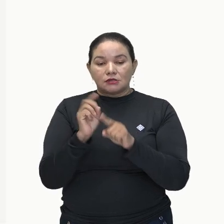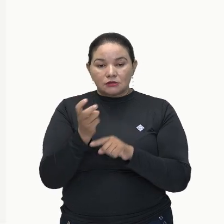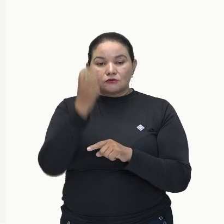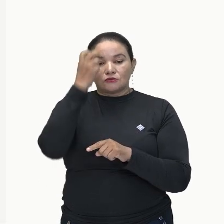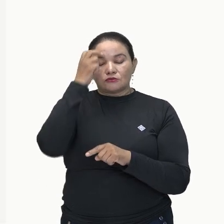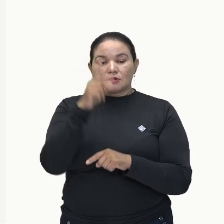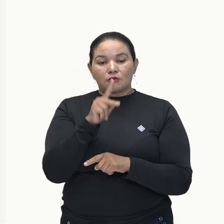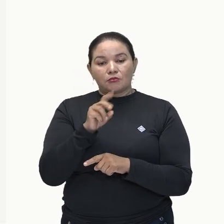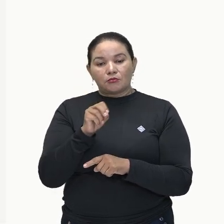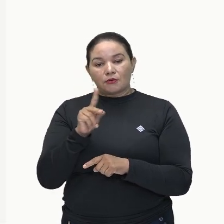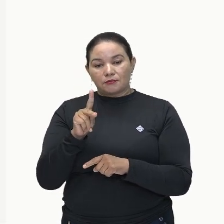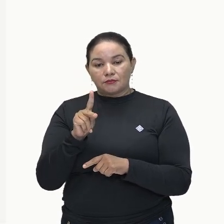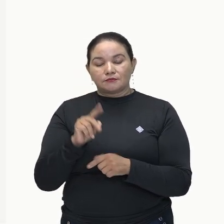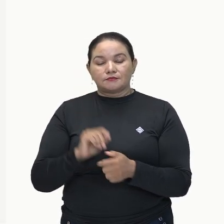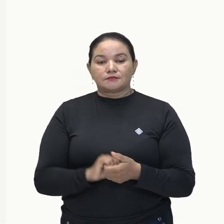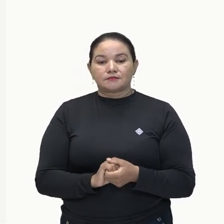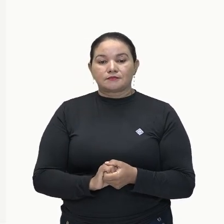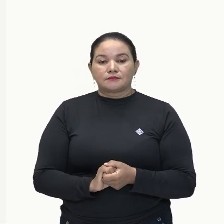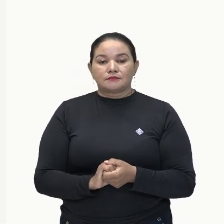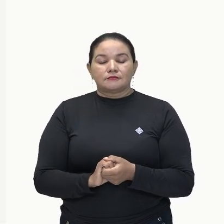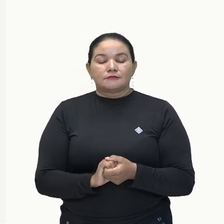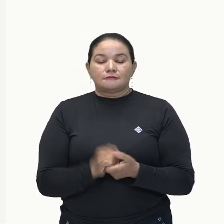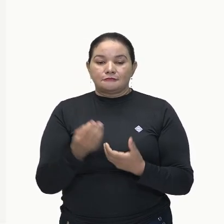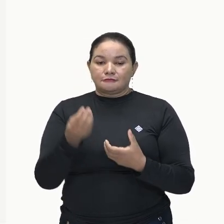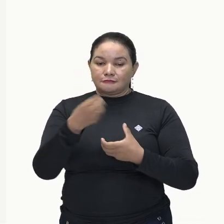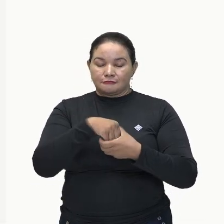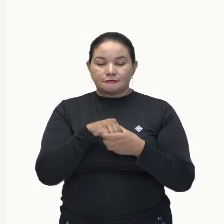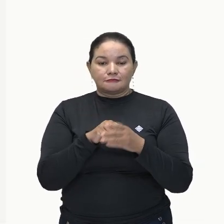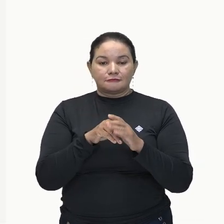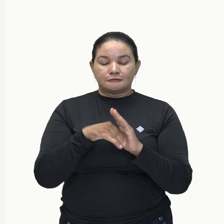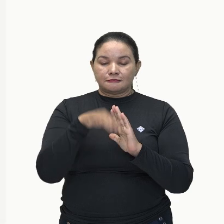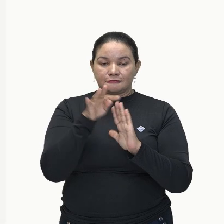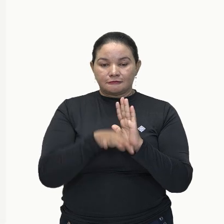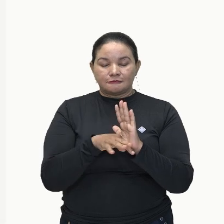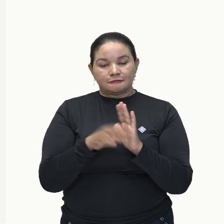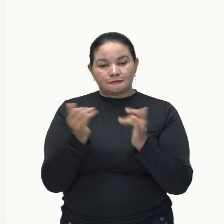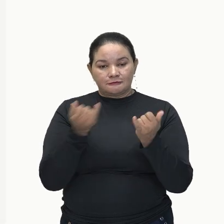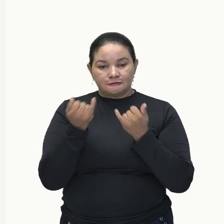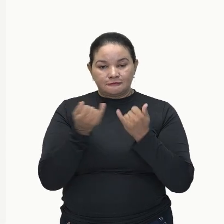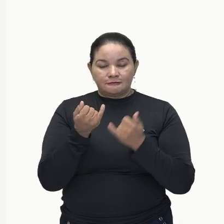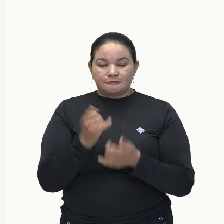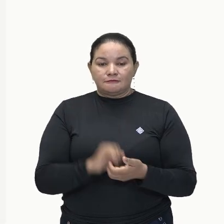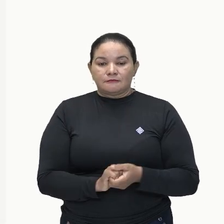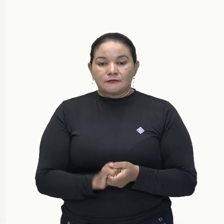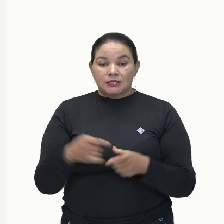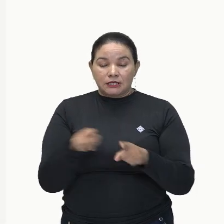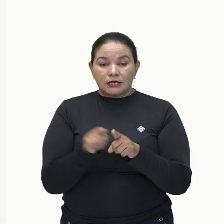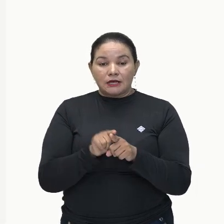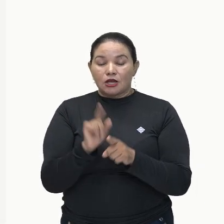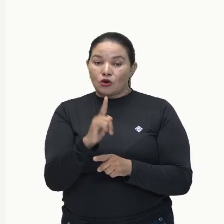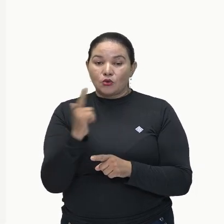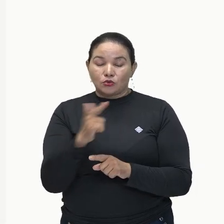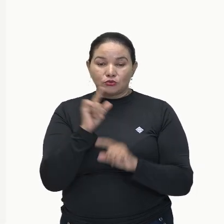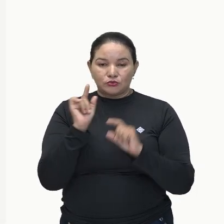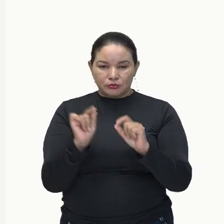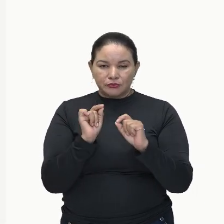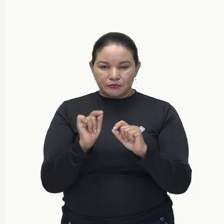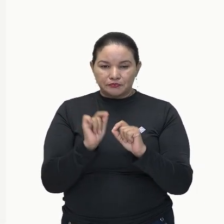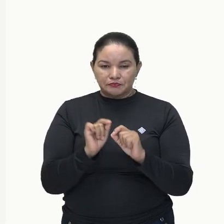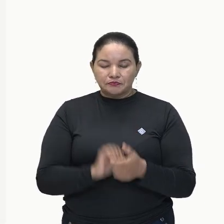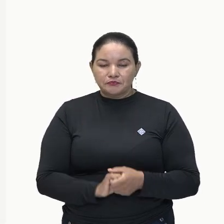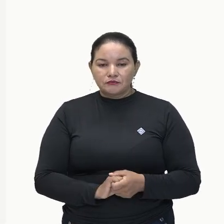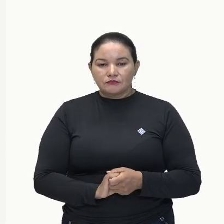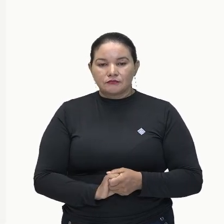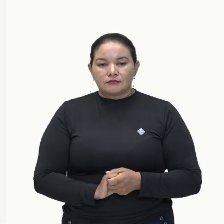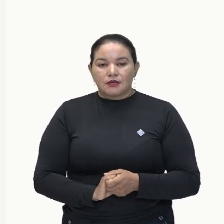fala no texto. Então, outra situação que nós temos aqui, olha só, o que nós